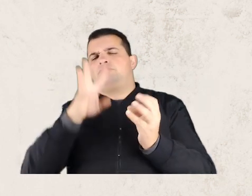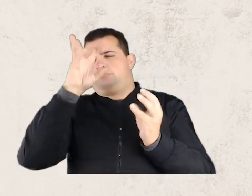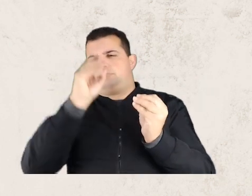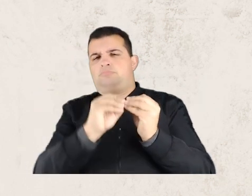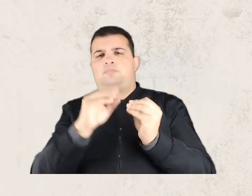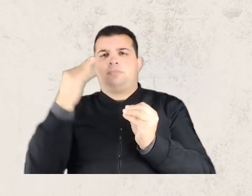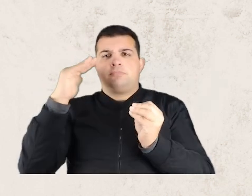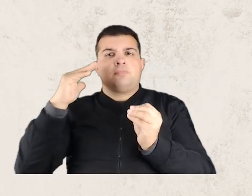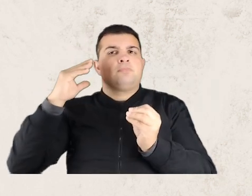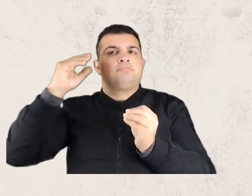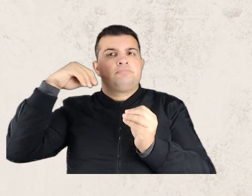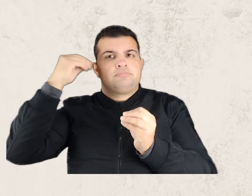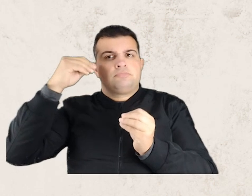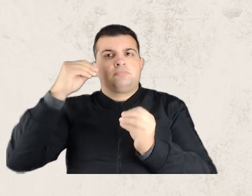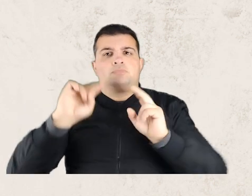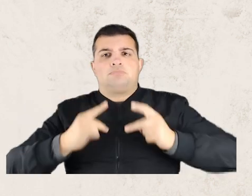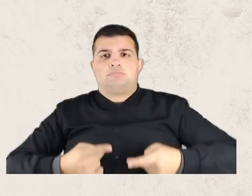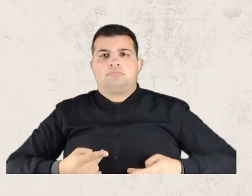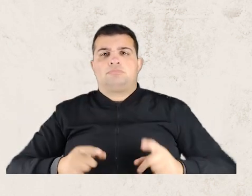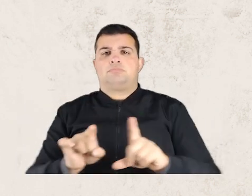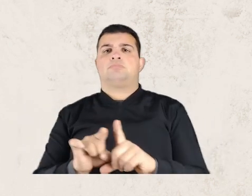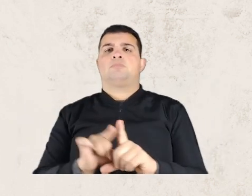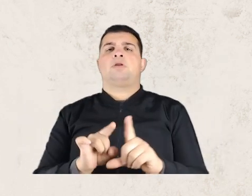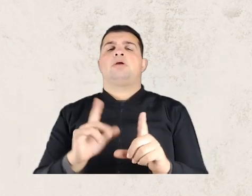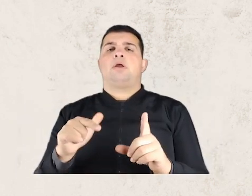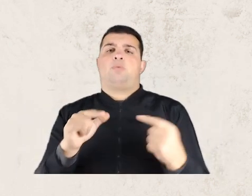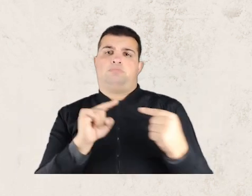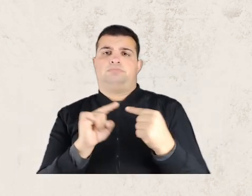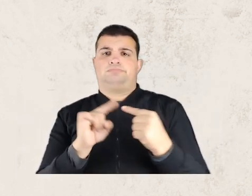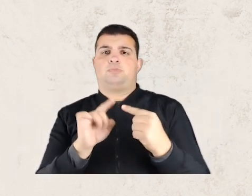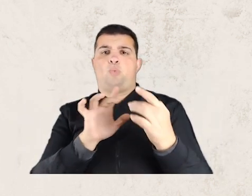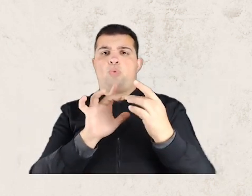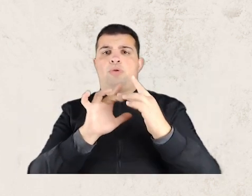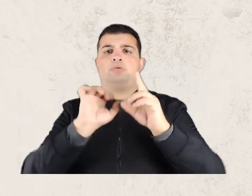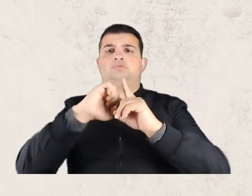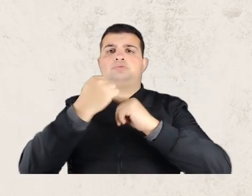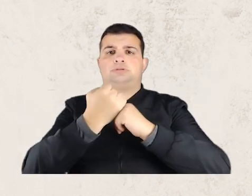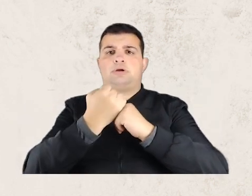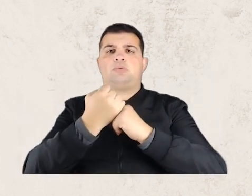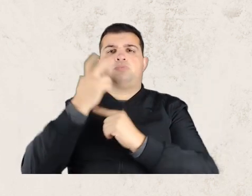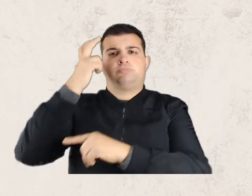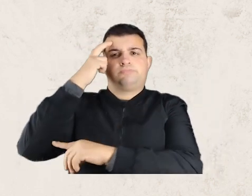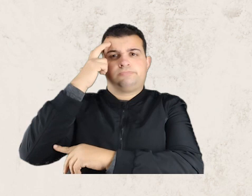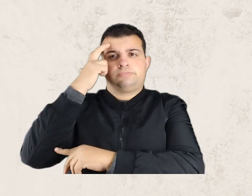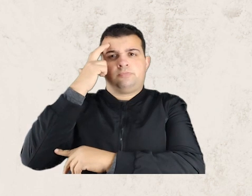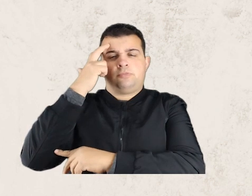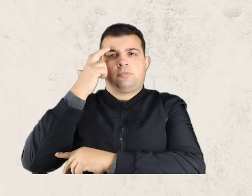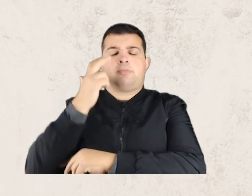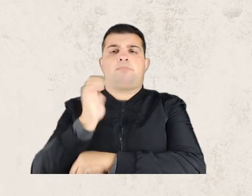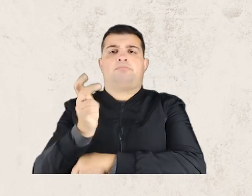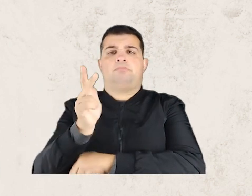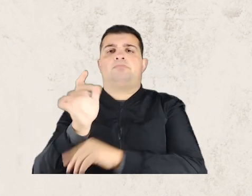considerava a história, segundo a psicóloga Ana Bock. E aí era preciso rever essa leitura